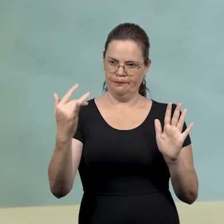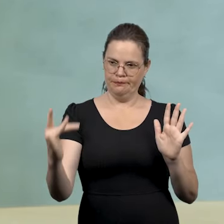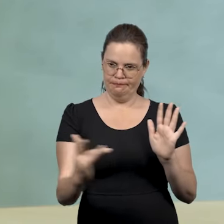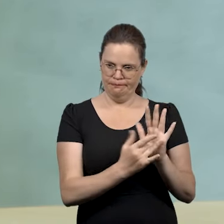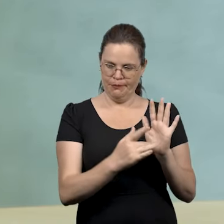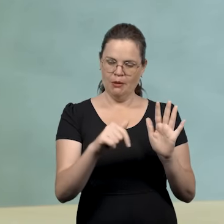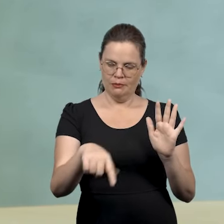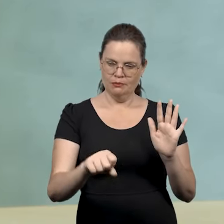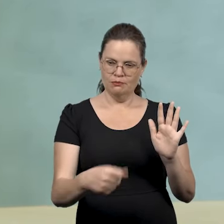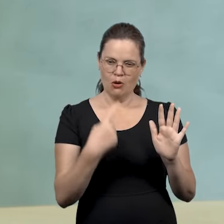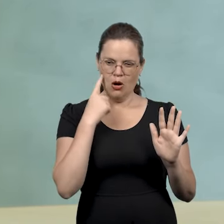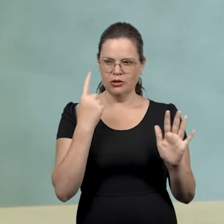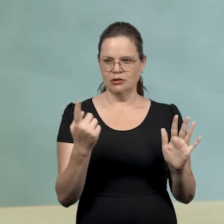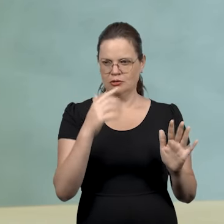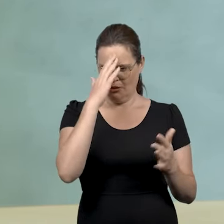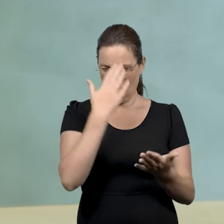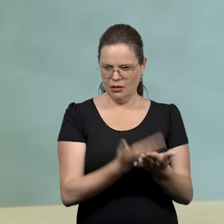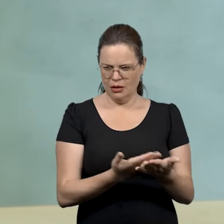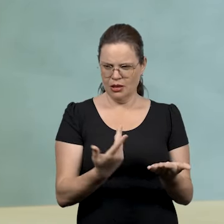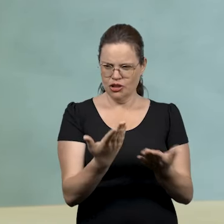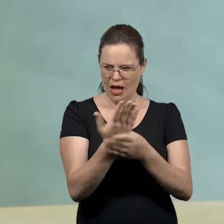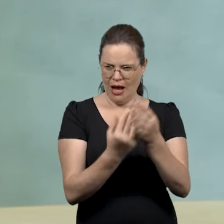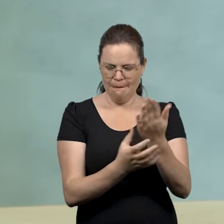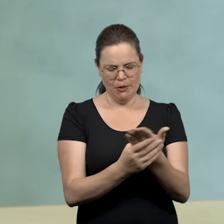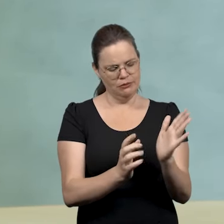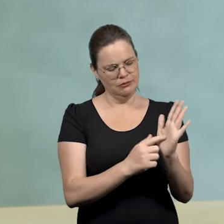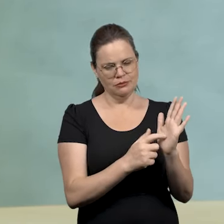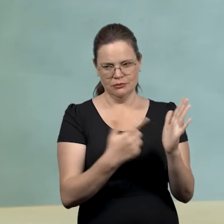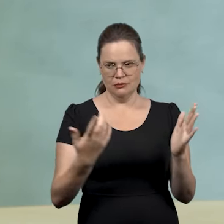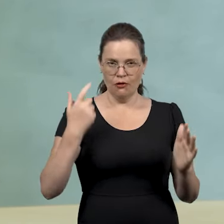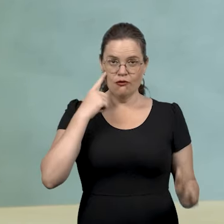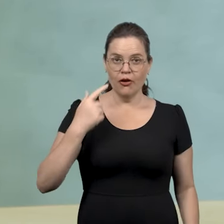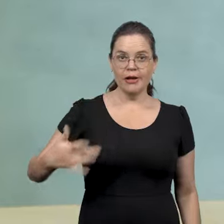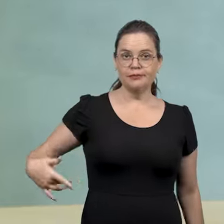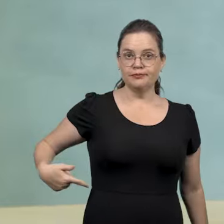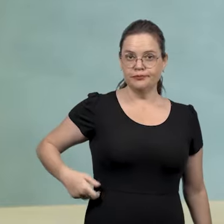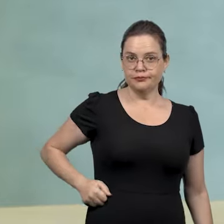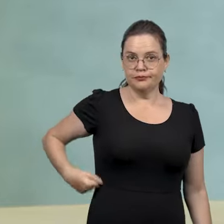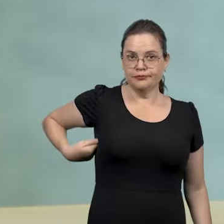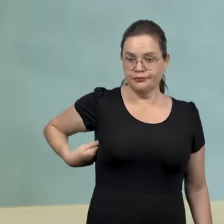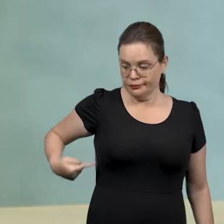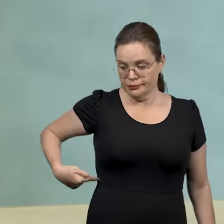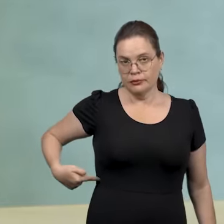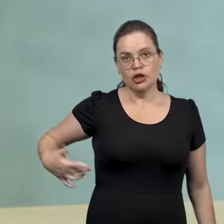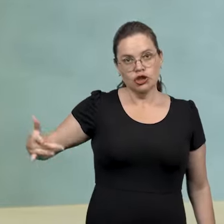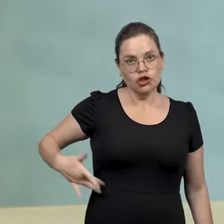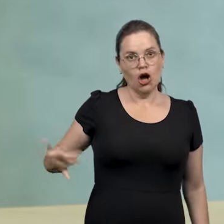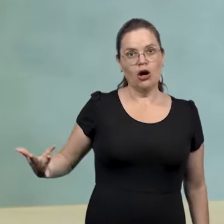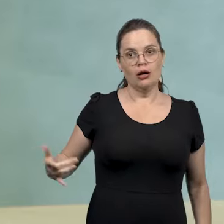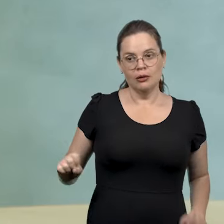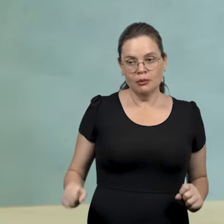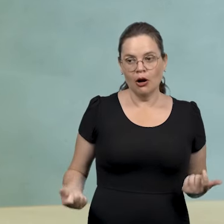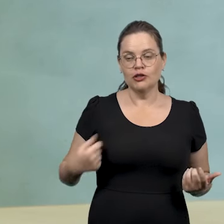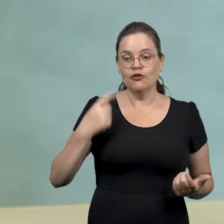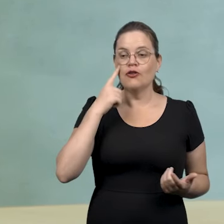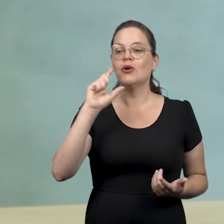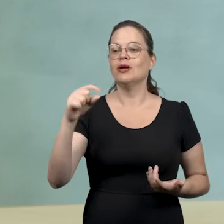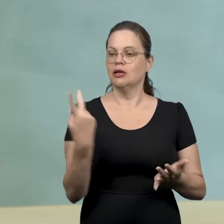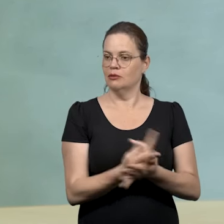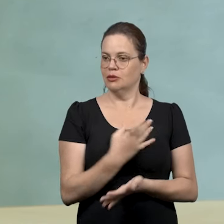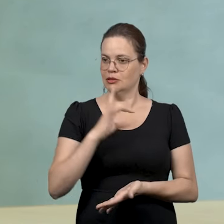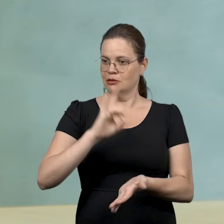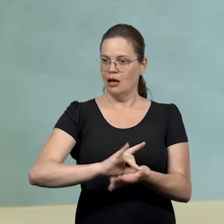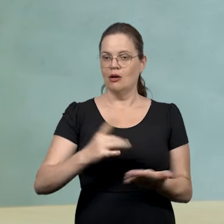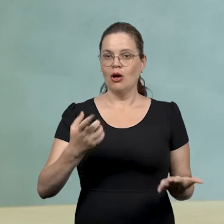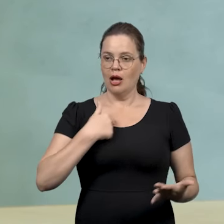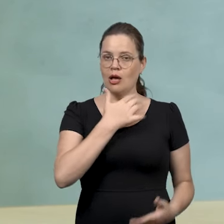sejas incrédulo, mas seja crente, coloca aqui a sua mão e vê de fato que o que aconteceu, o que de fato